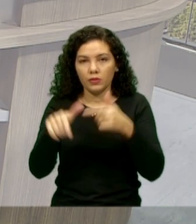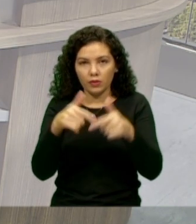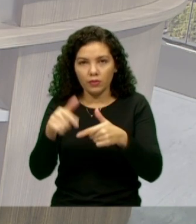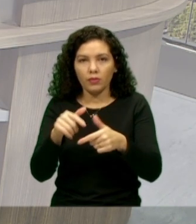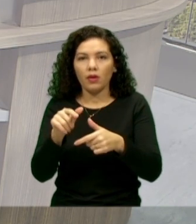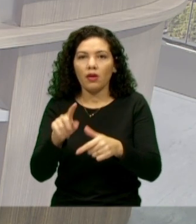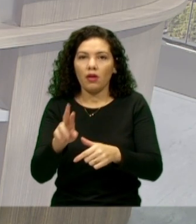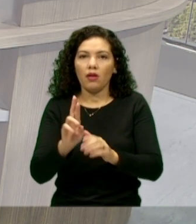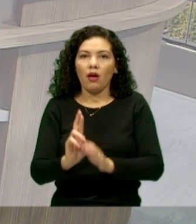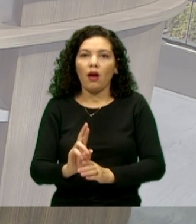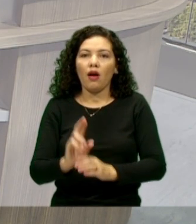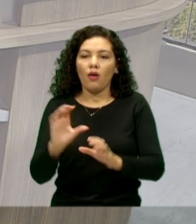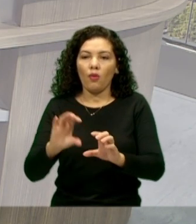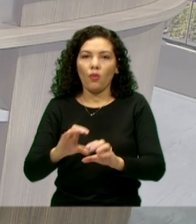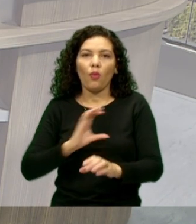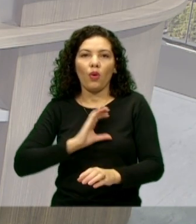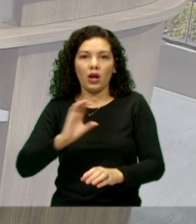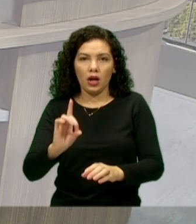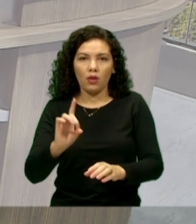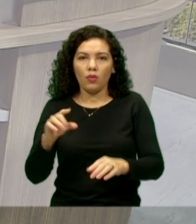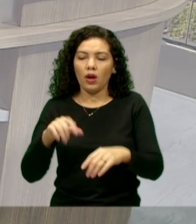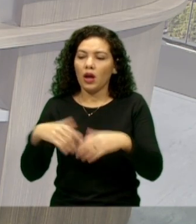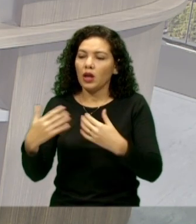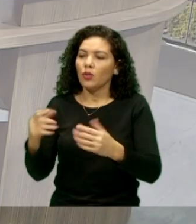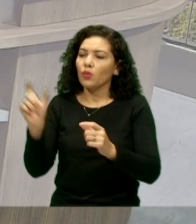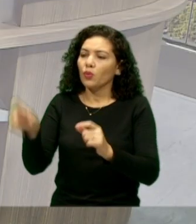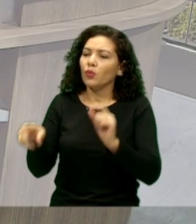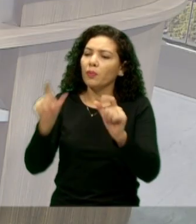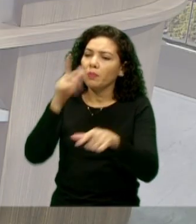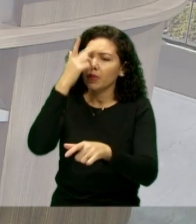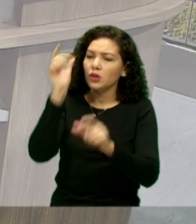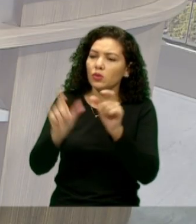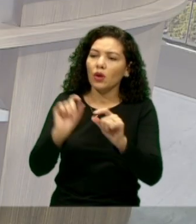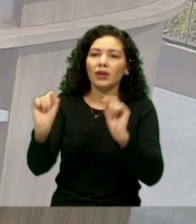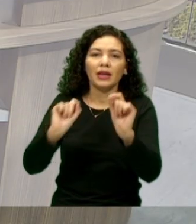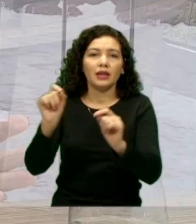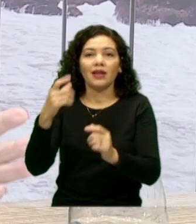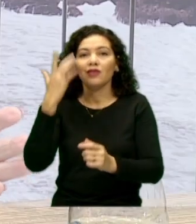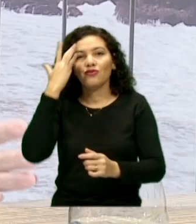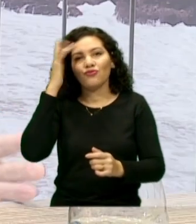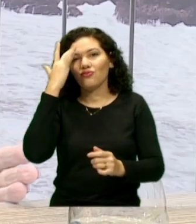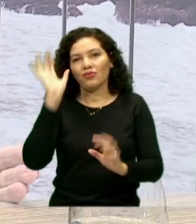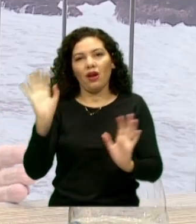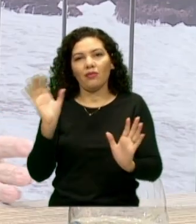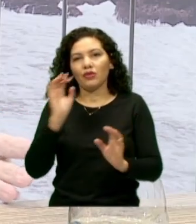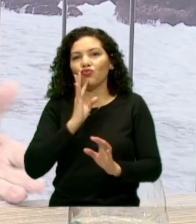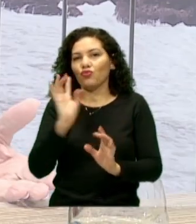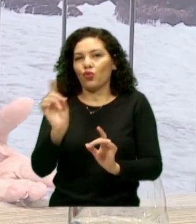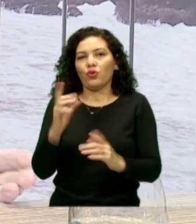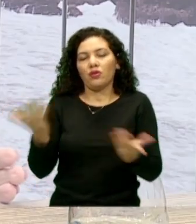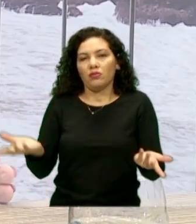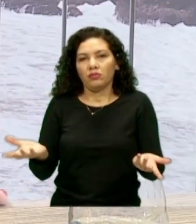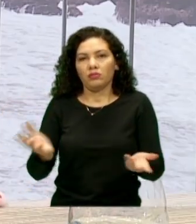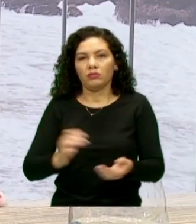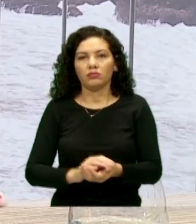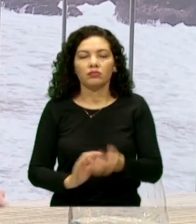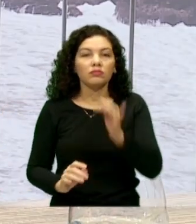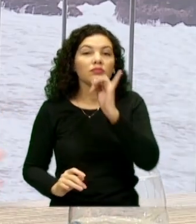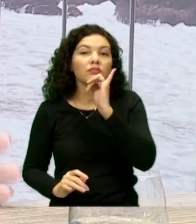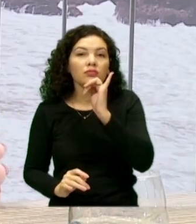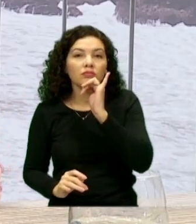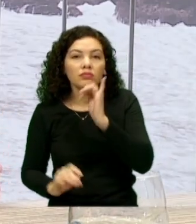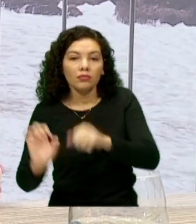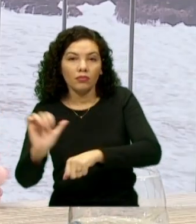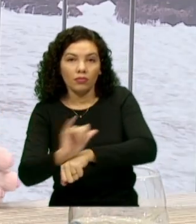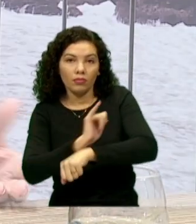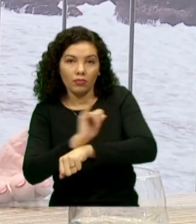equipe, ele também não sabe com que material ele vai trabalhar, né? Com que pessoal ele vai trabalhar. Isso. Por exemplo, a